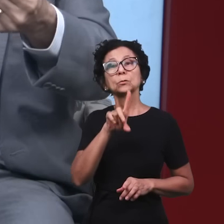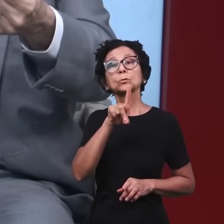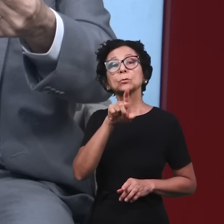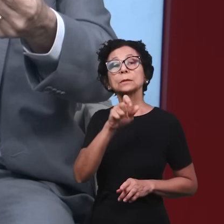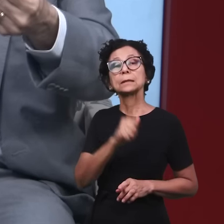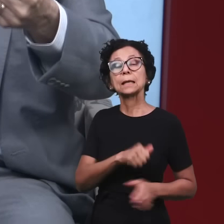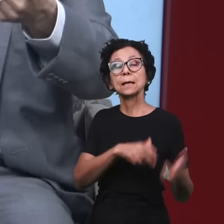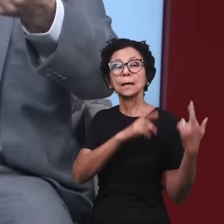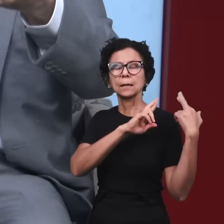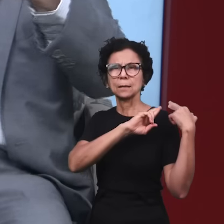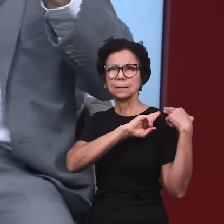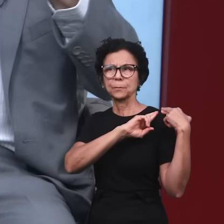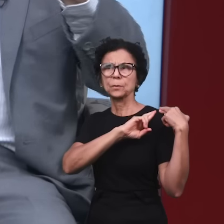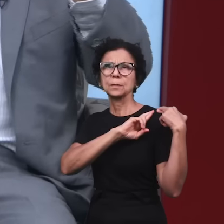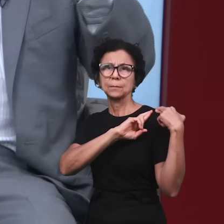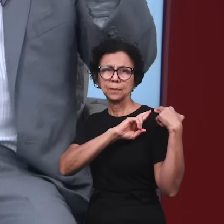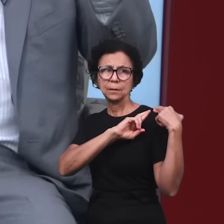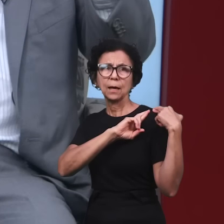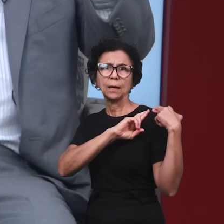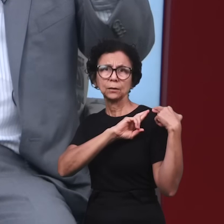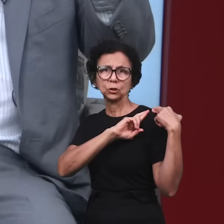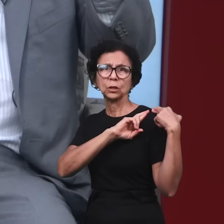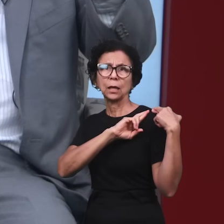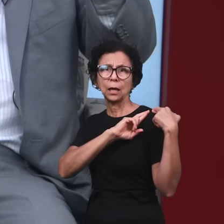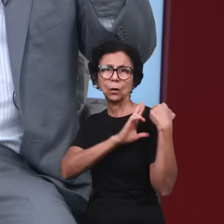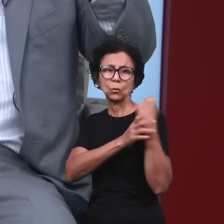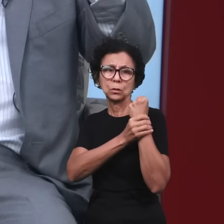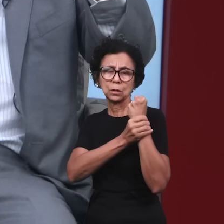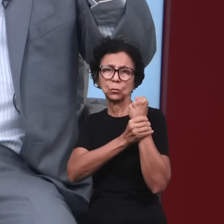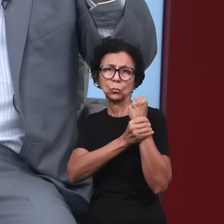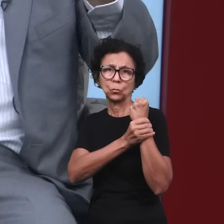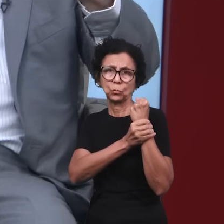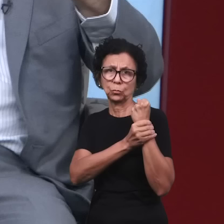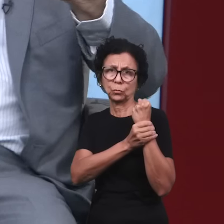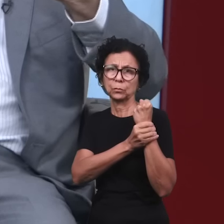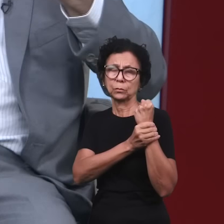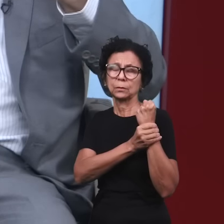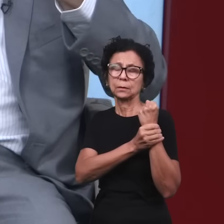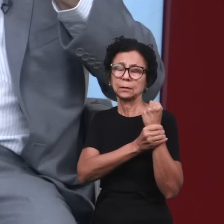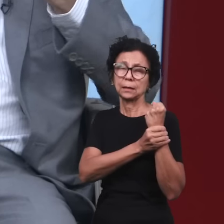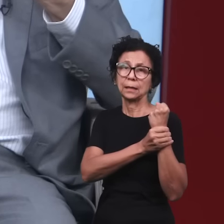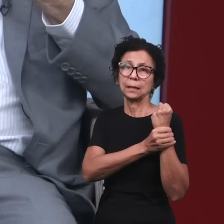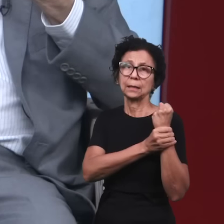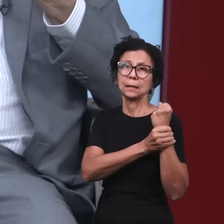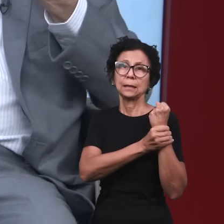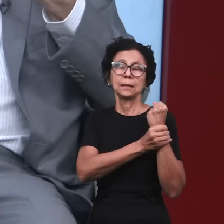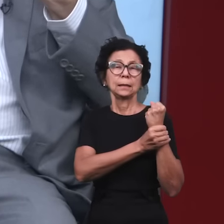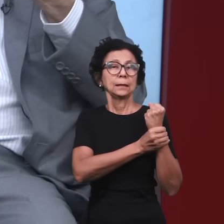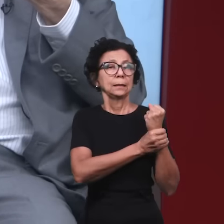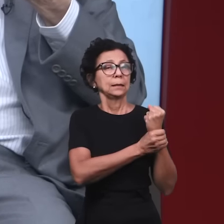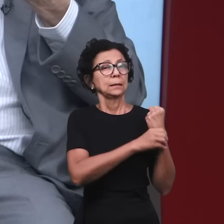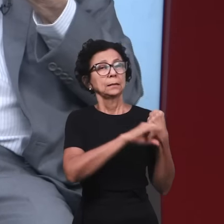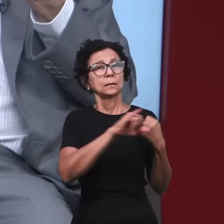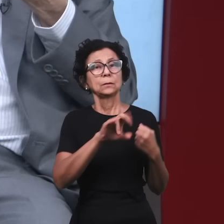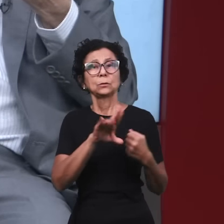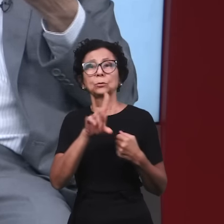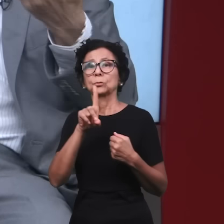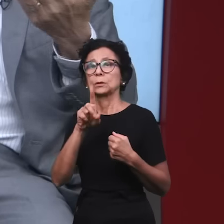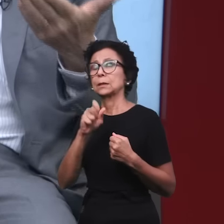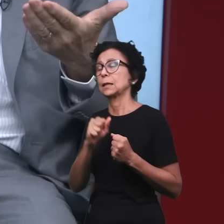fiador dele. Judá se dirigiu a José com súplica e explicou que seu